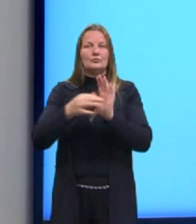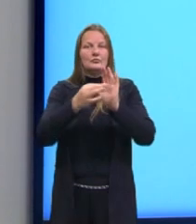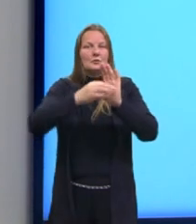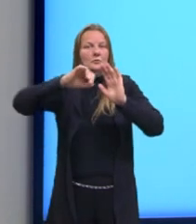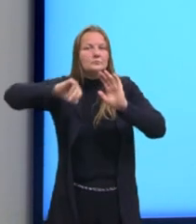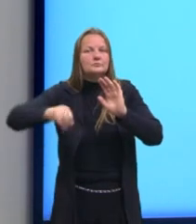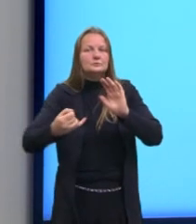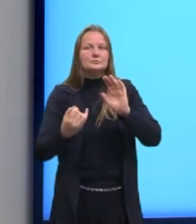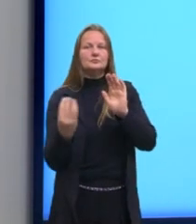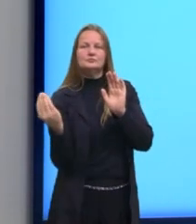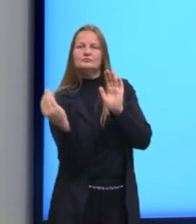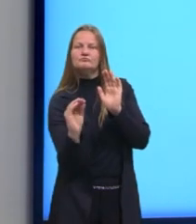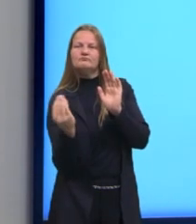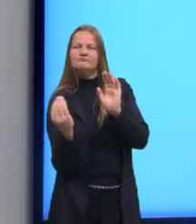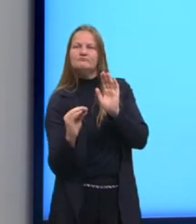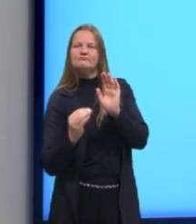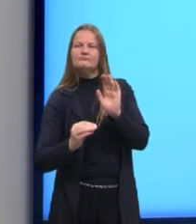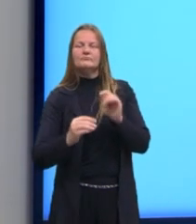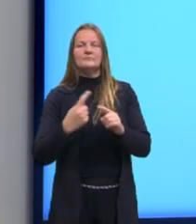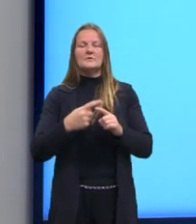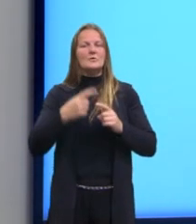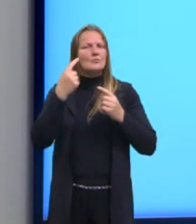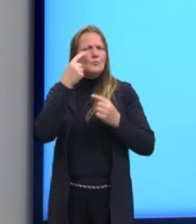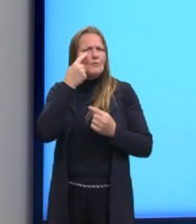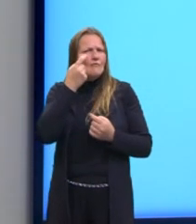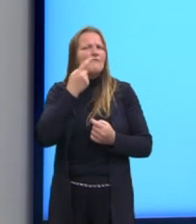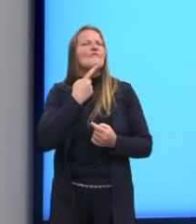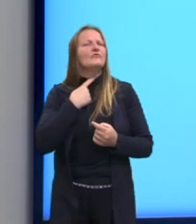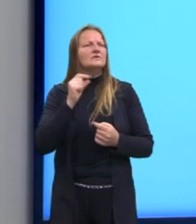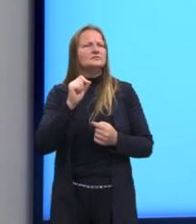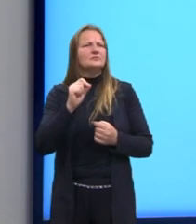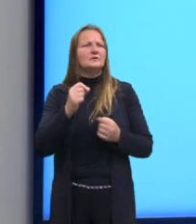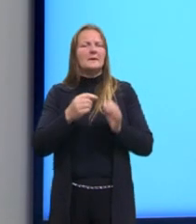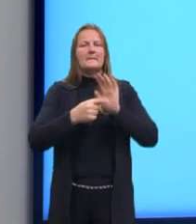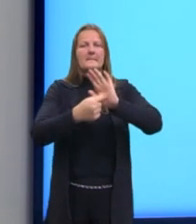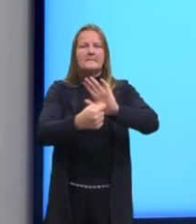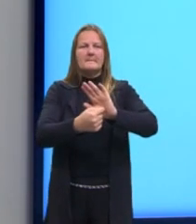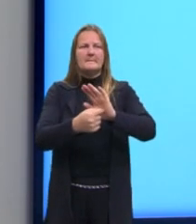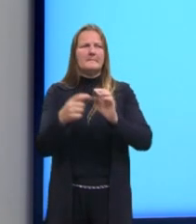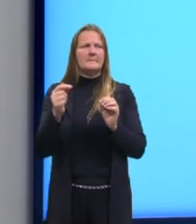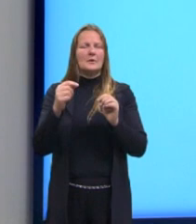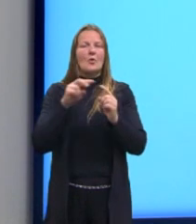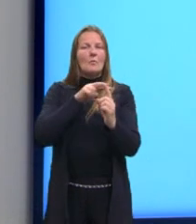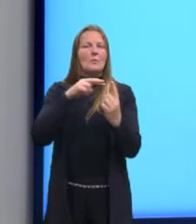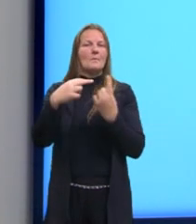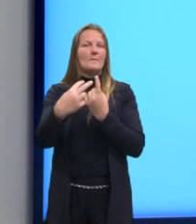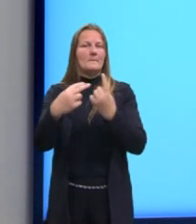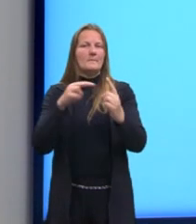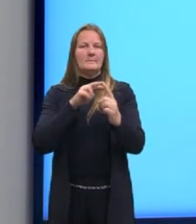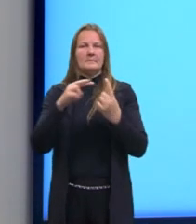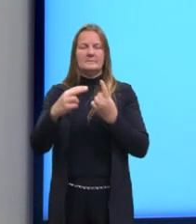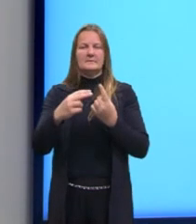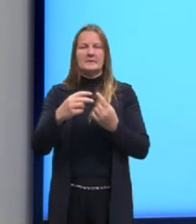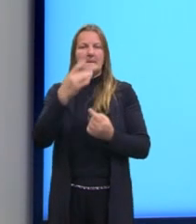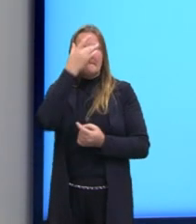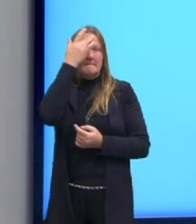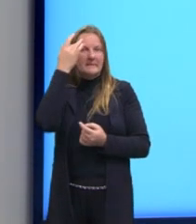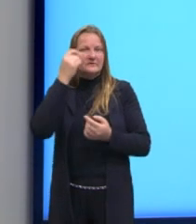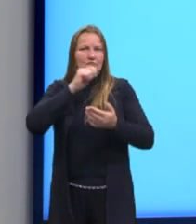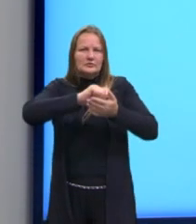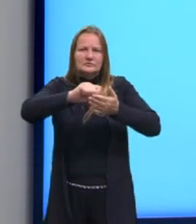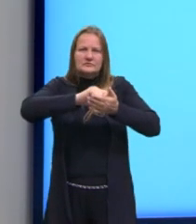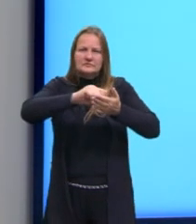né? E ele tem como intencionalidade apresentar o ponto de vista do